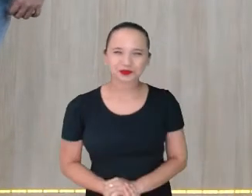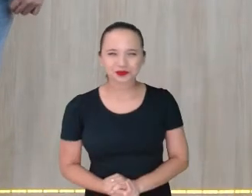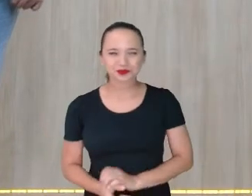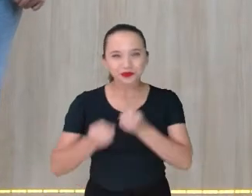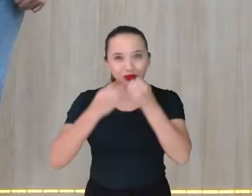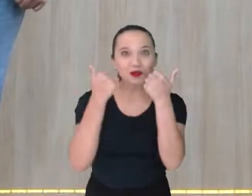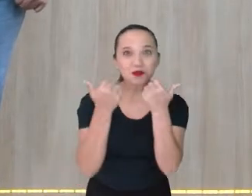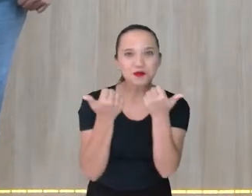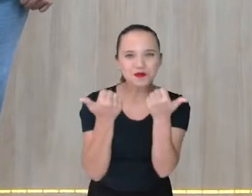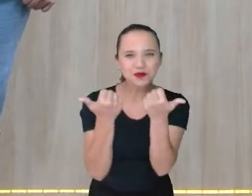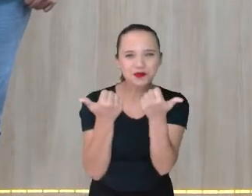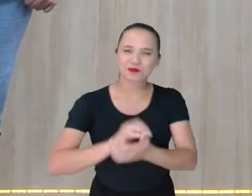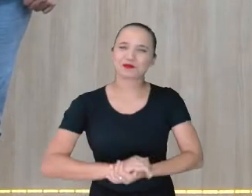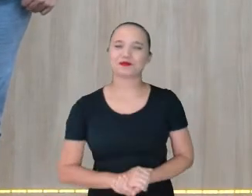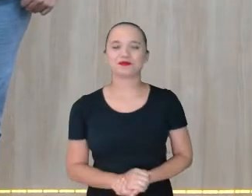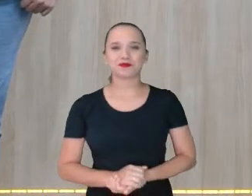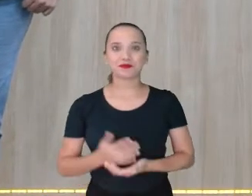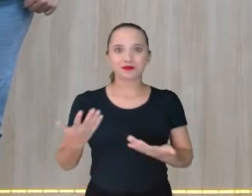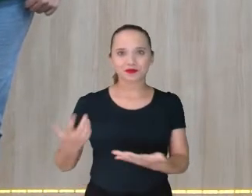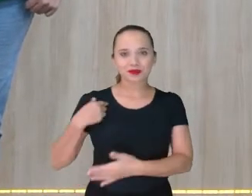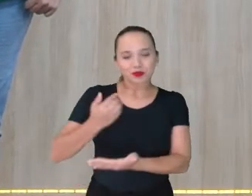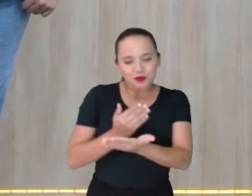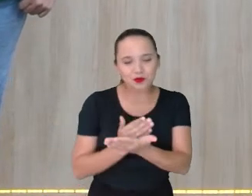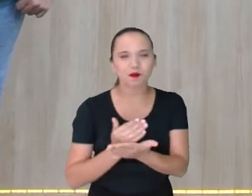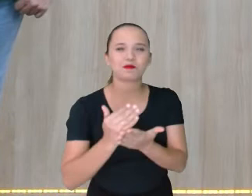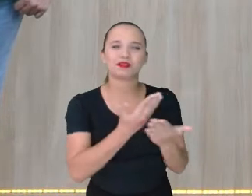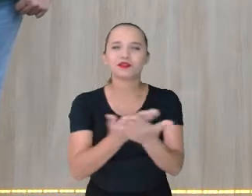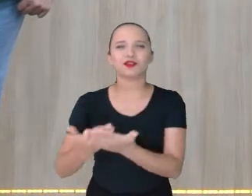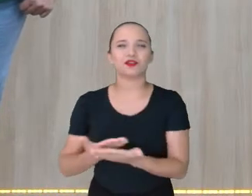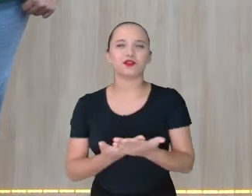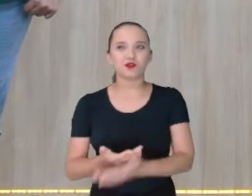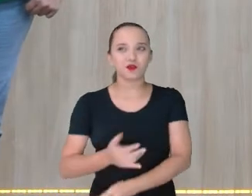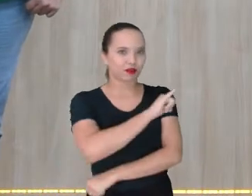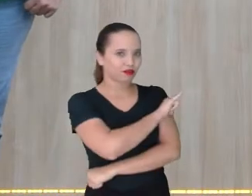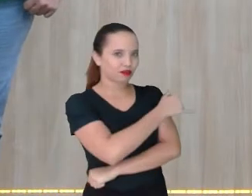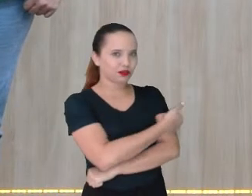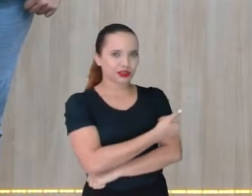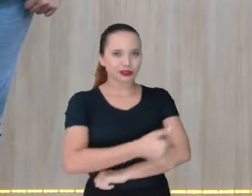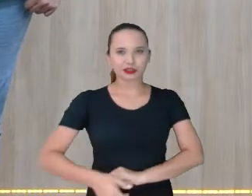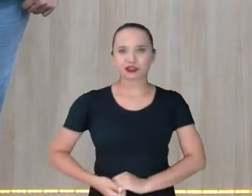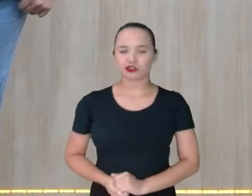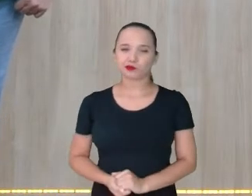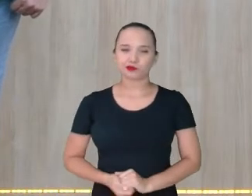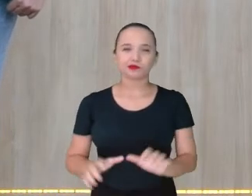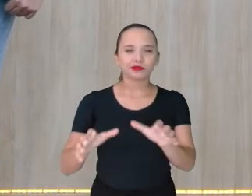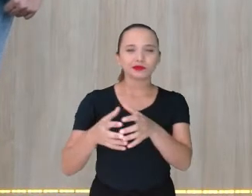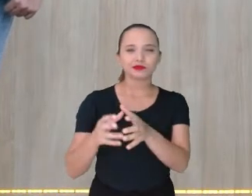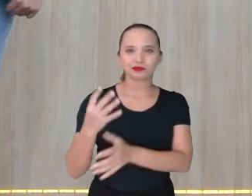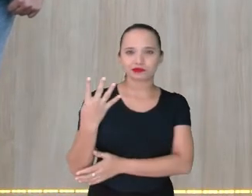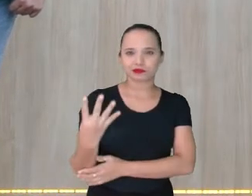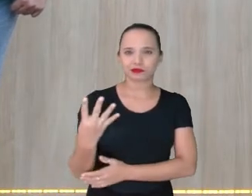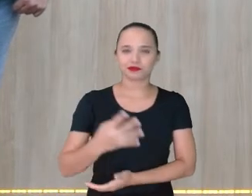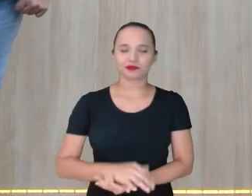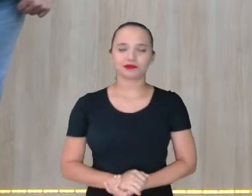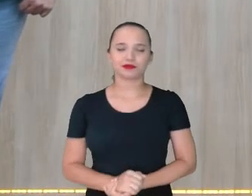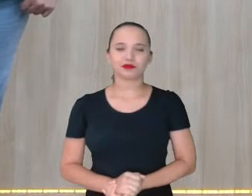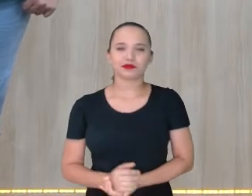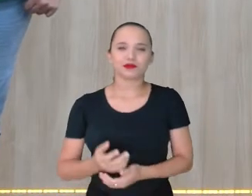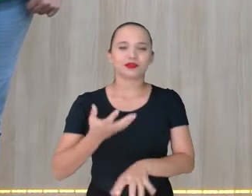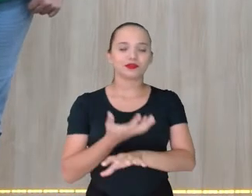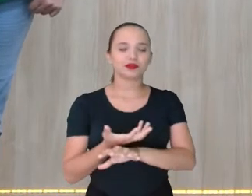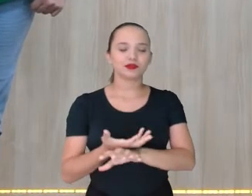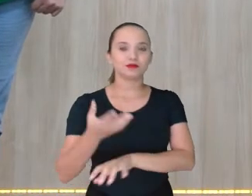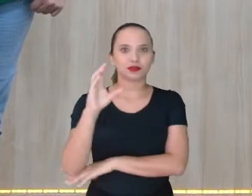gente! Tudo bem com vocês? Está começando mais uma aula da Educação de Jovens e Adultos, módulo 4, disciplina